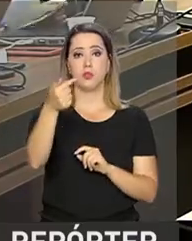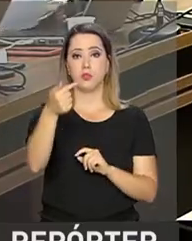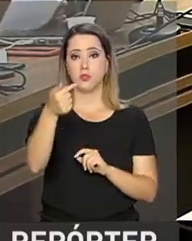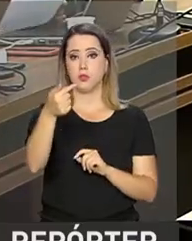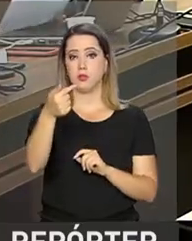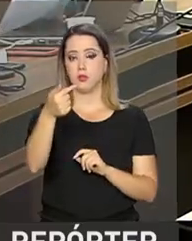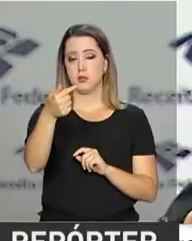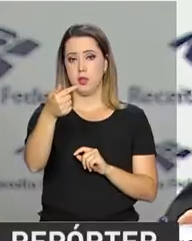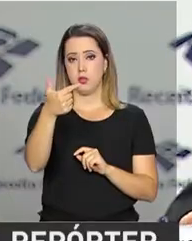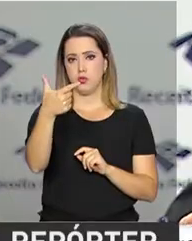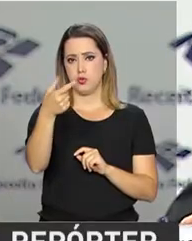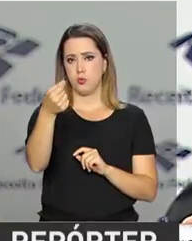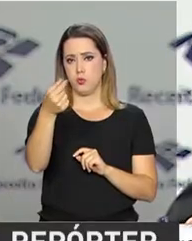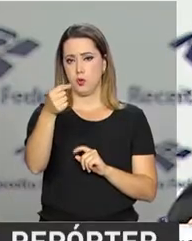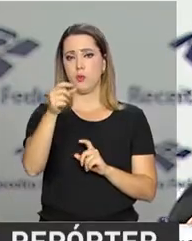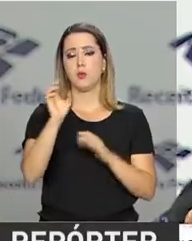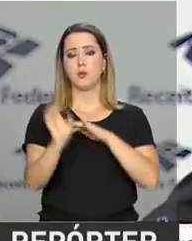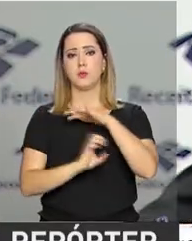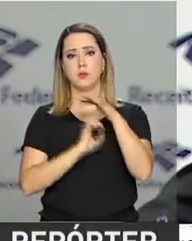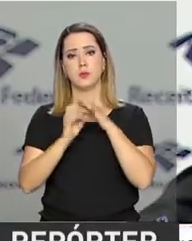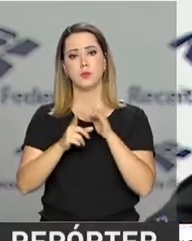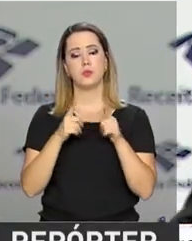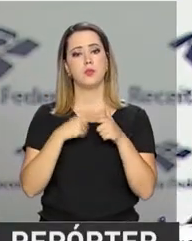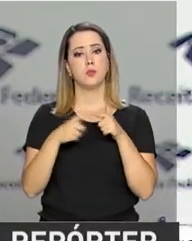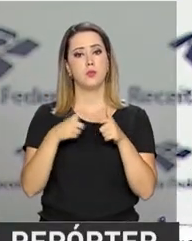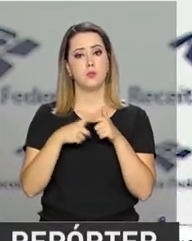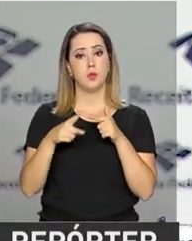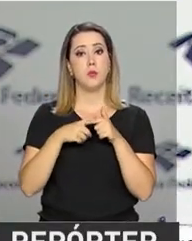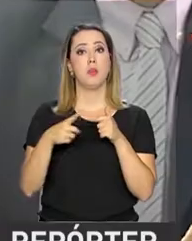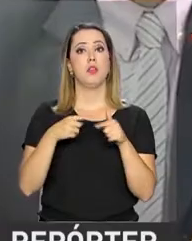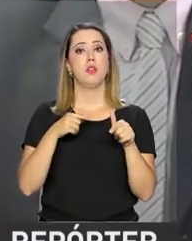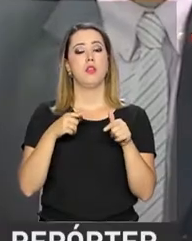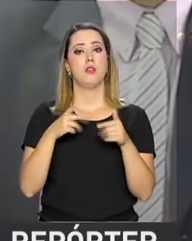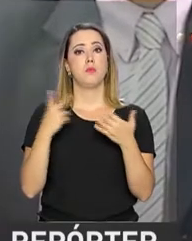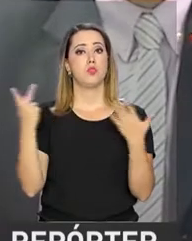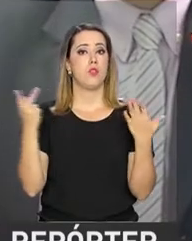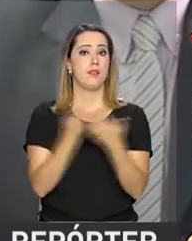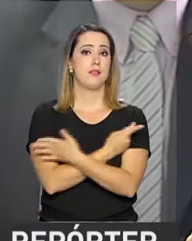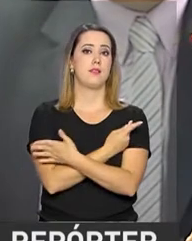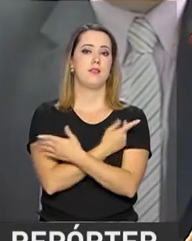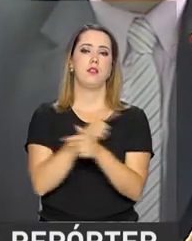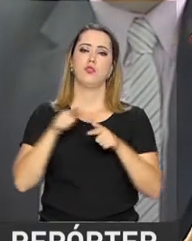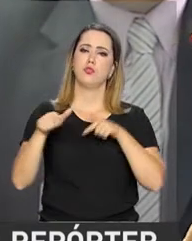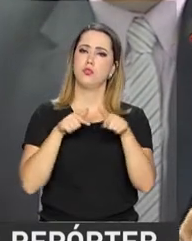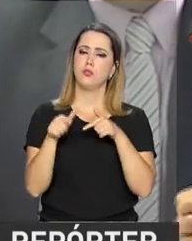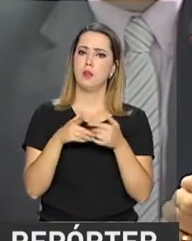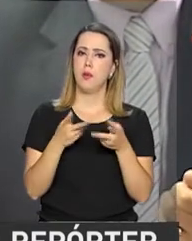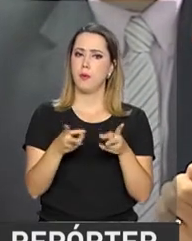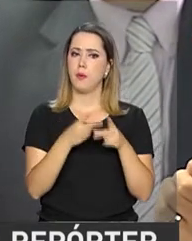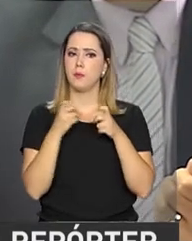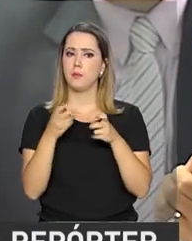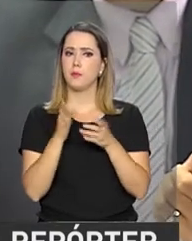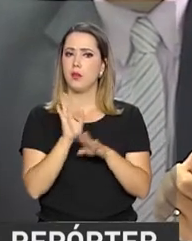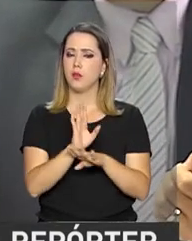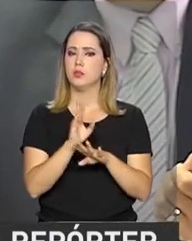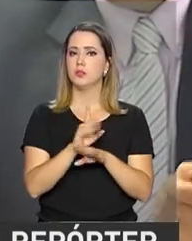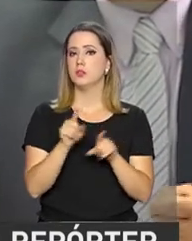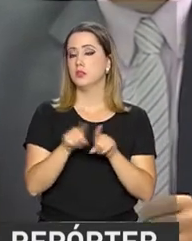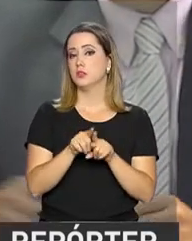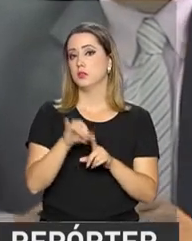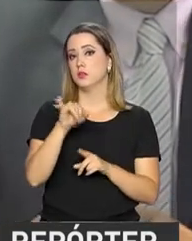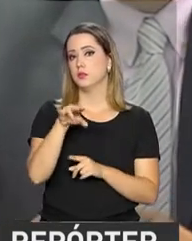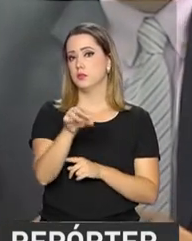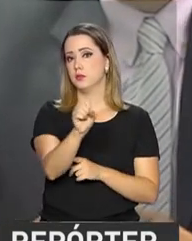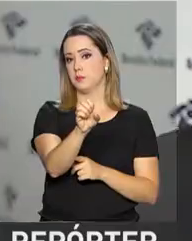duzentas empresas com maior risco de acidente de trabalho sobre problemas identificados nas contribuições para a previdência